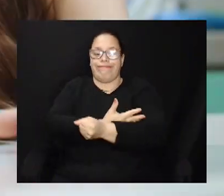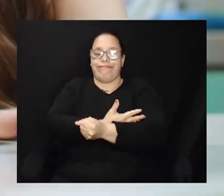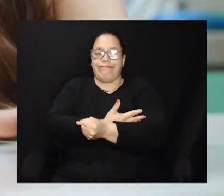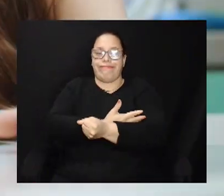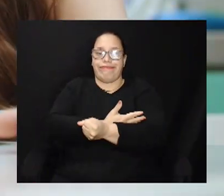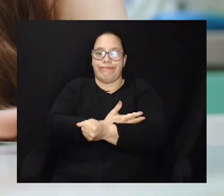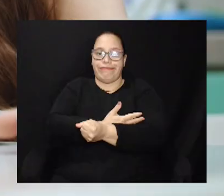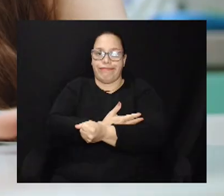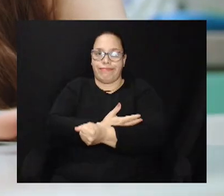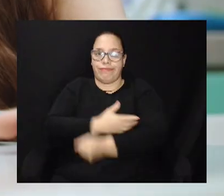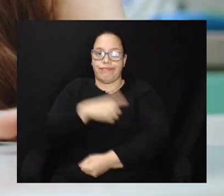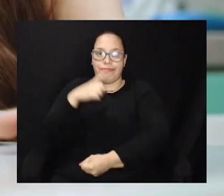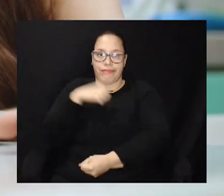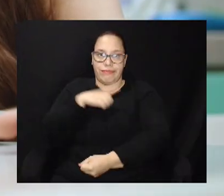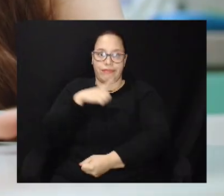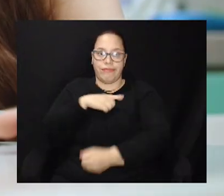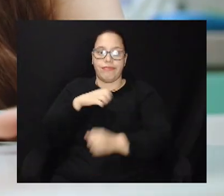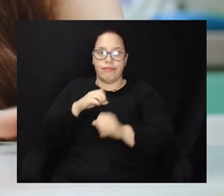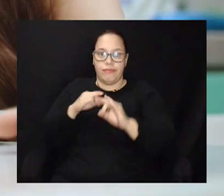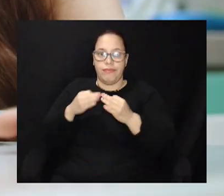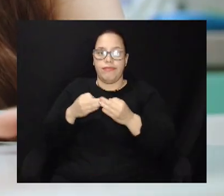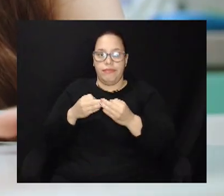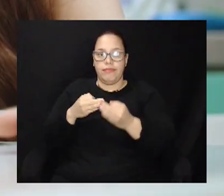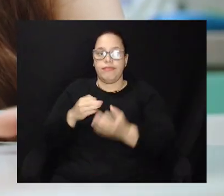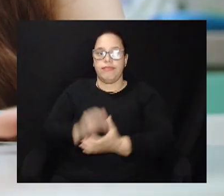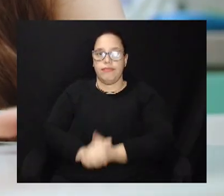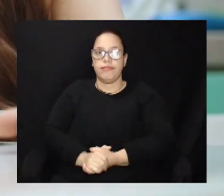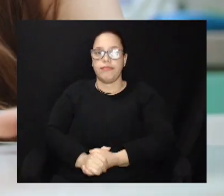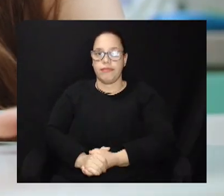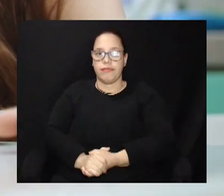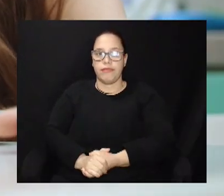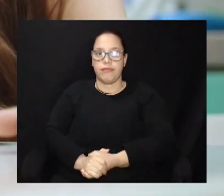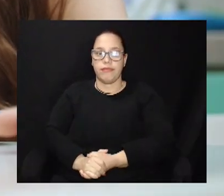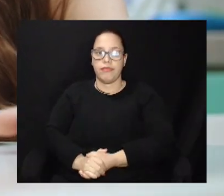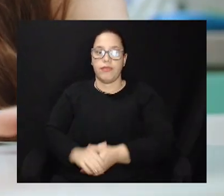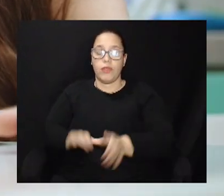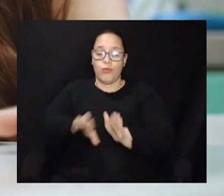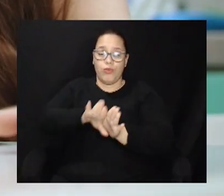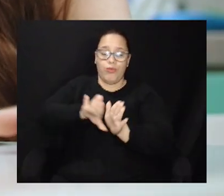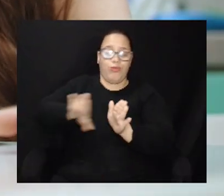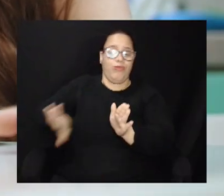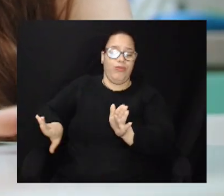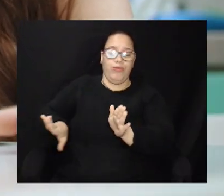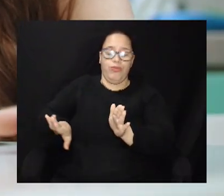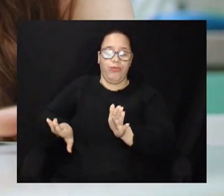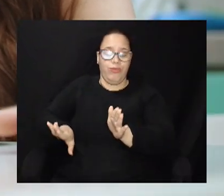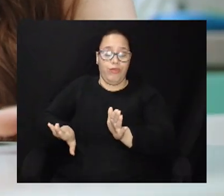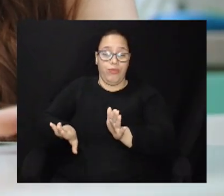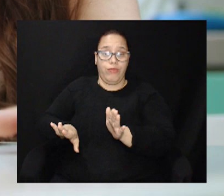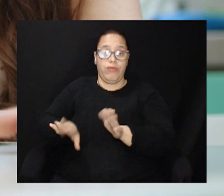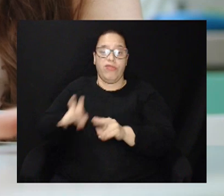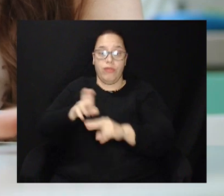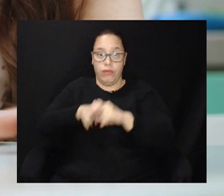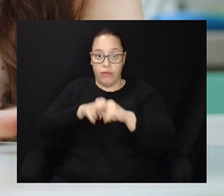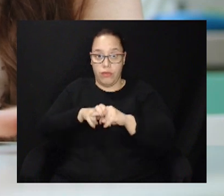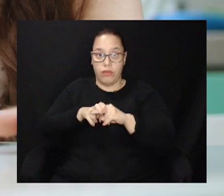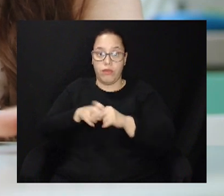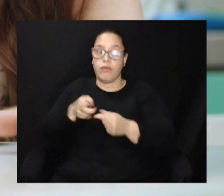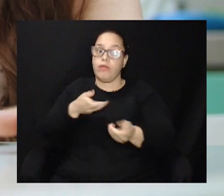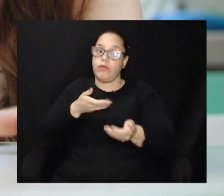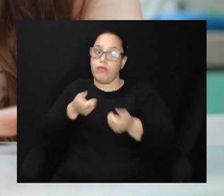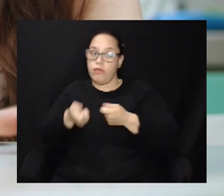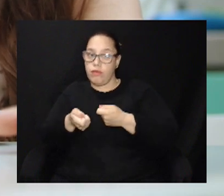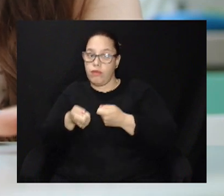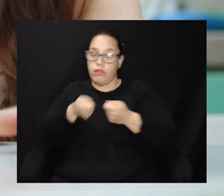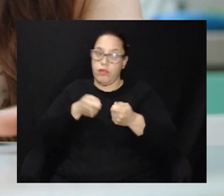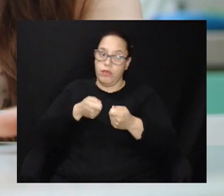muito emocional na nossa vida, né? Não tem como desassociar isso. E então, por isso que o manejo, né, do paciente ou das pessoas